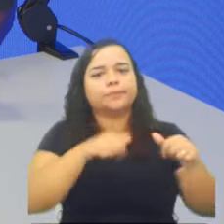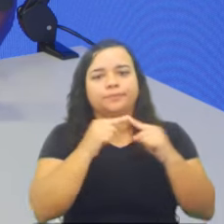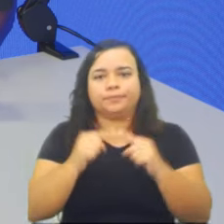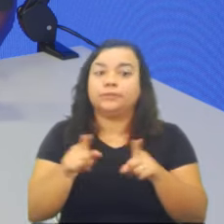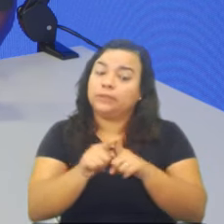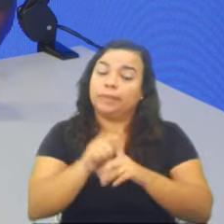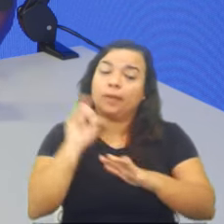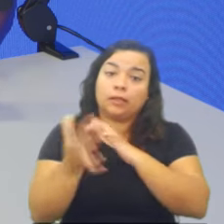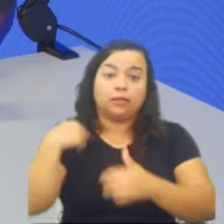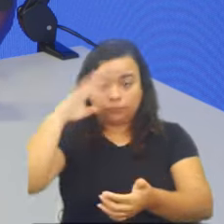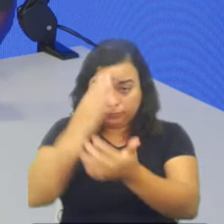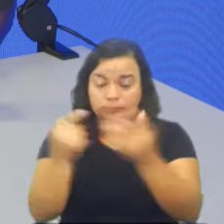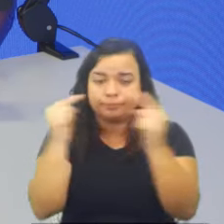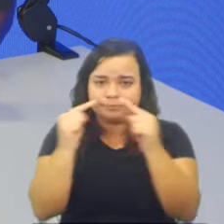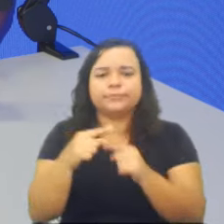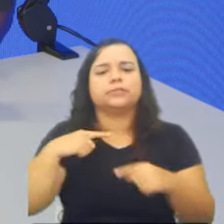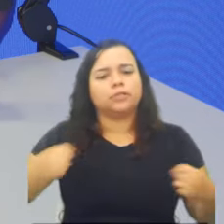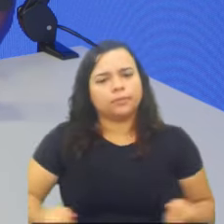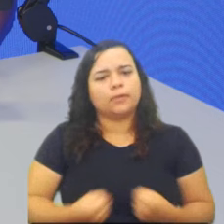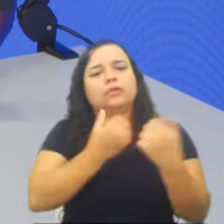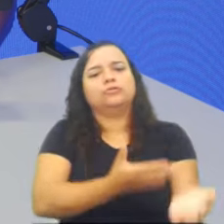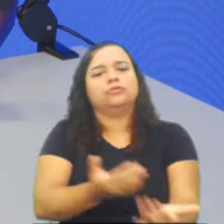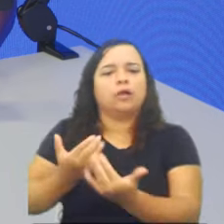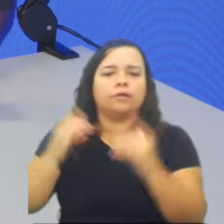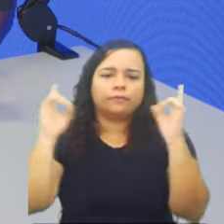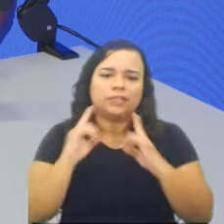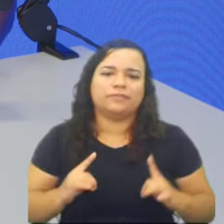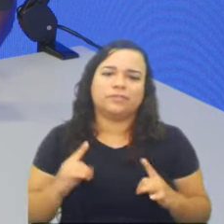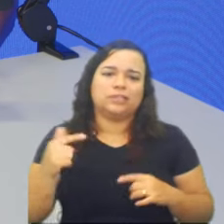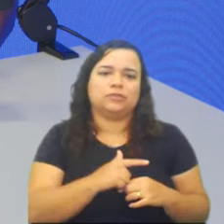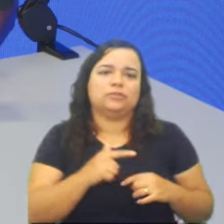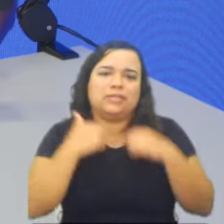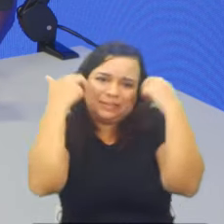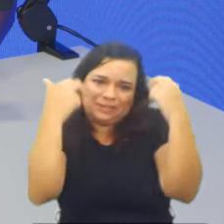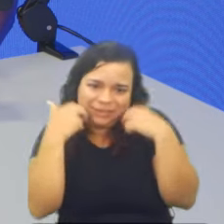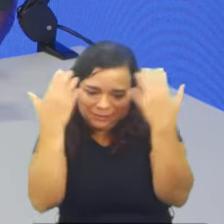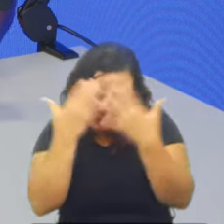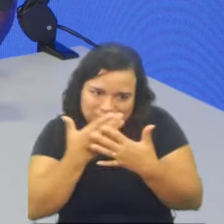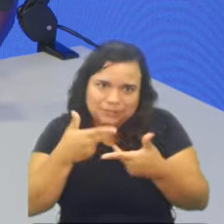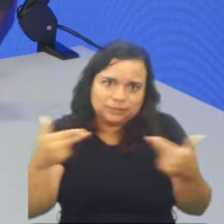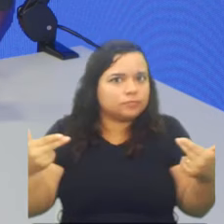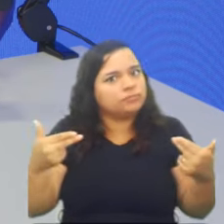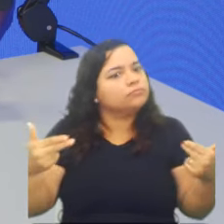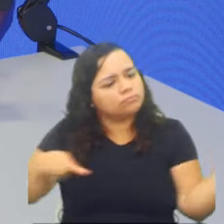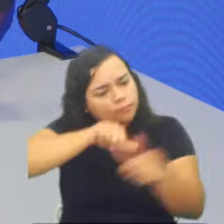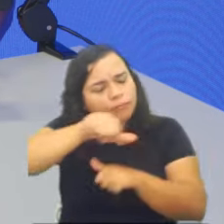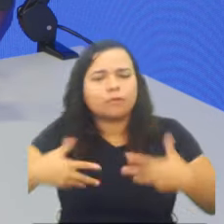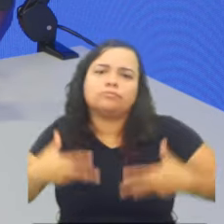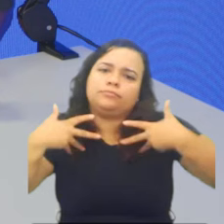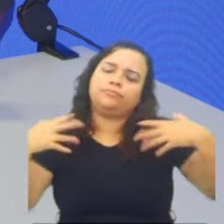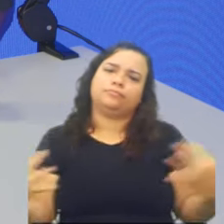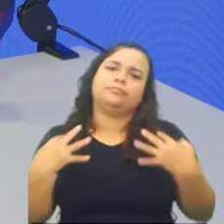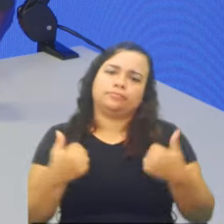sociais tem muito nisso assim tem muito em nisso os jovens com deficiência já não t mais a tem oportunidade de não ter vergonha de quem